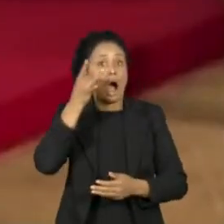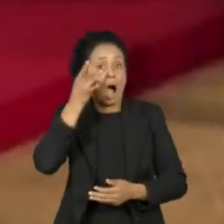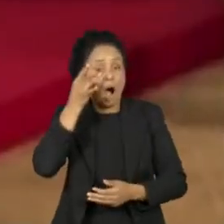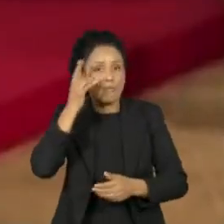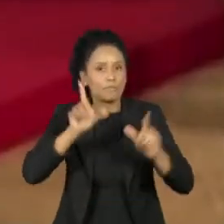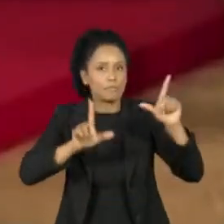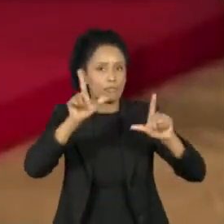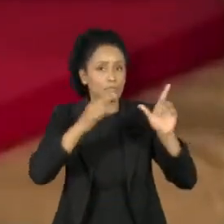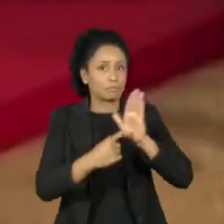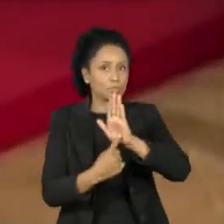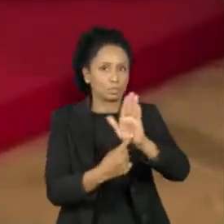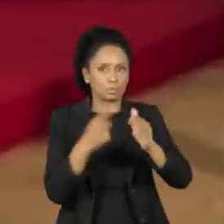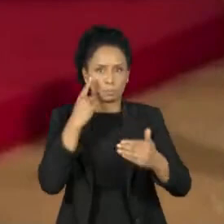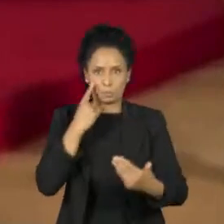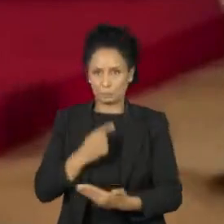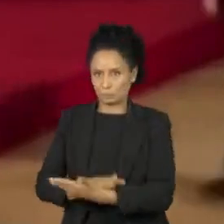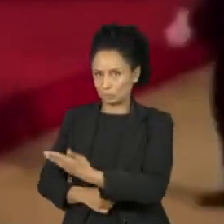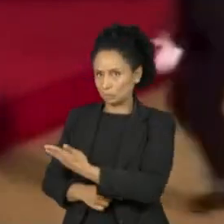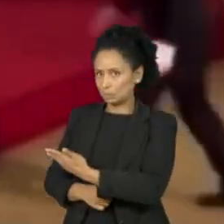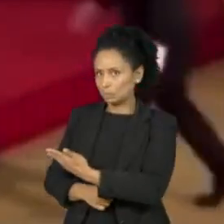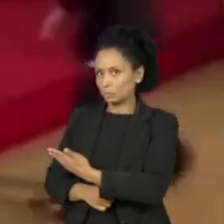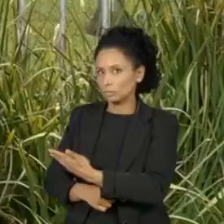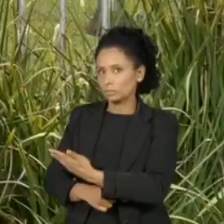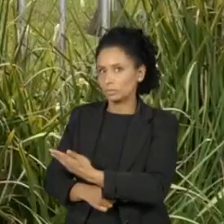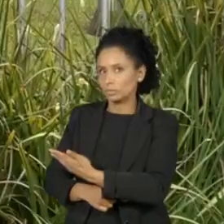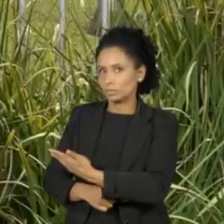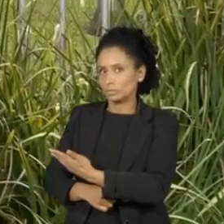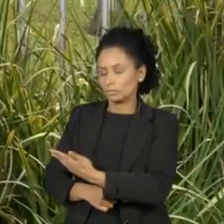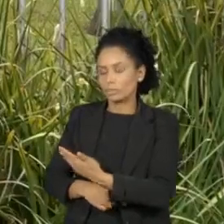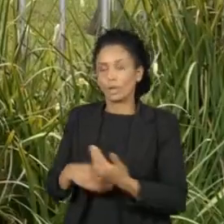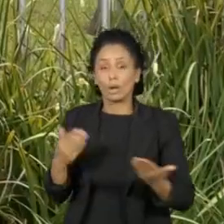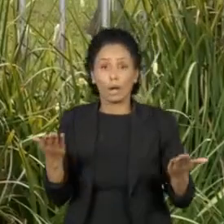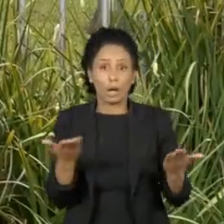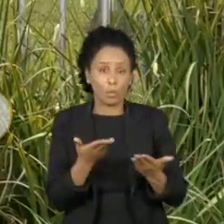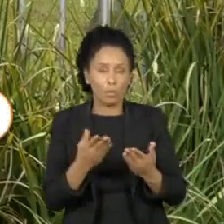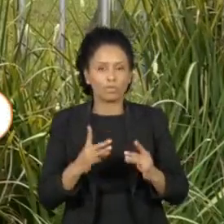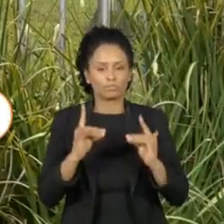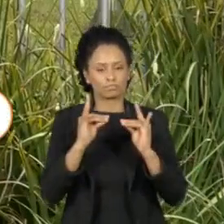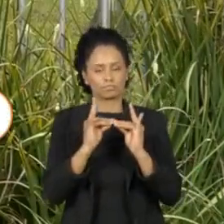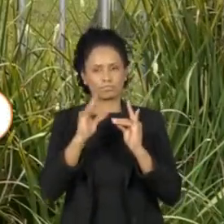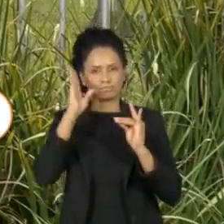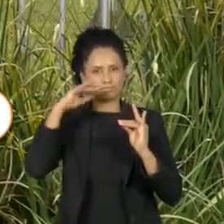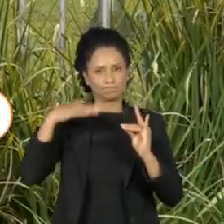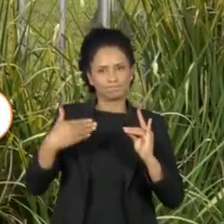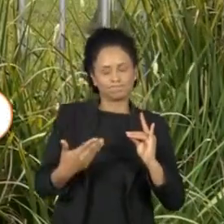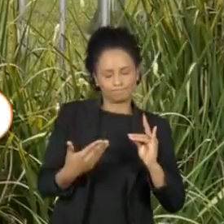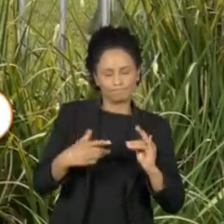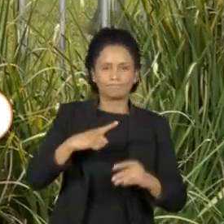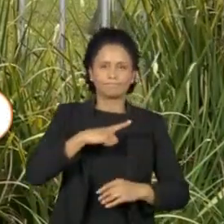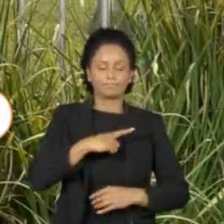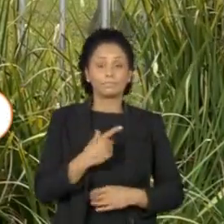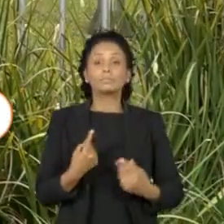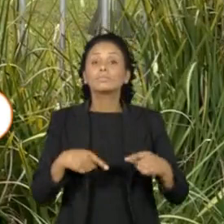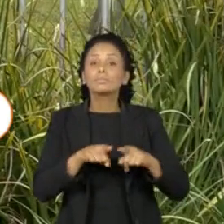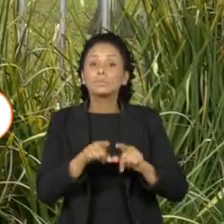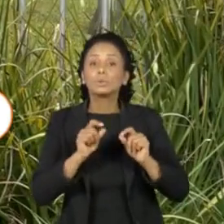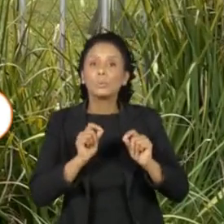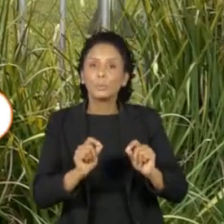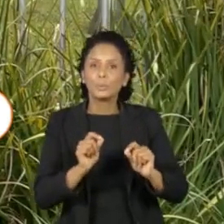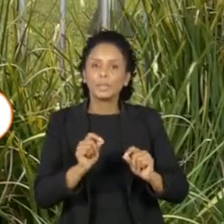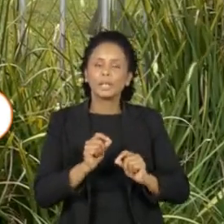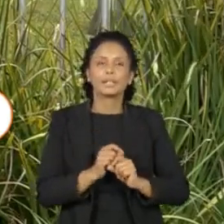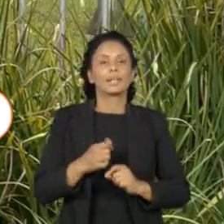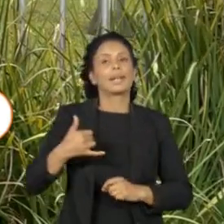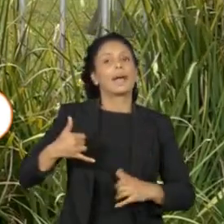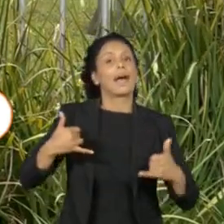do funeral. Hoje, em meio às despedidas da avó, é aniversário de 38 anos do príncipe Harry, o filho